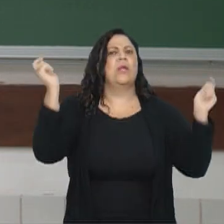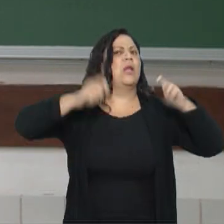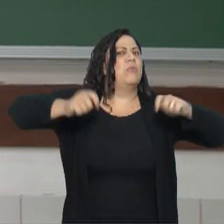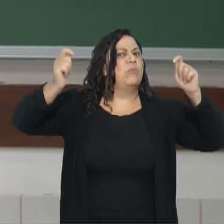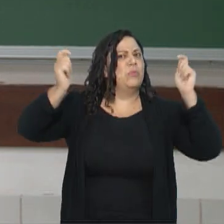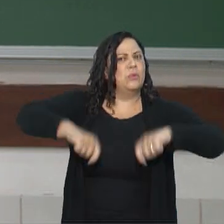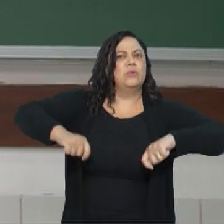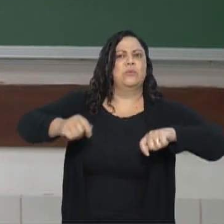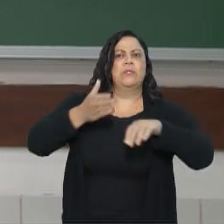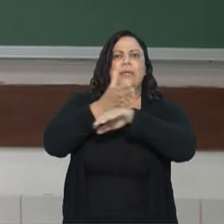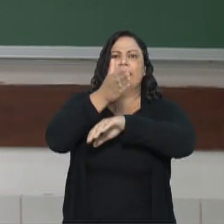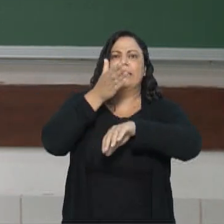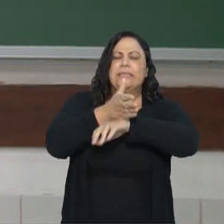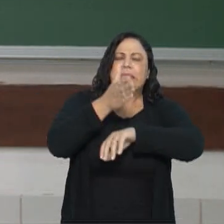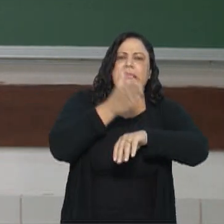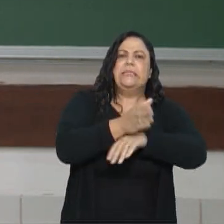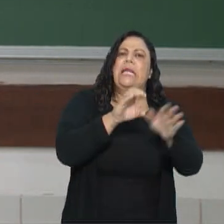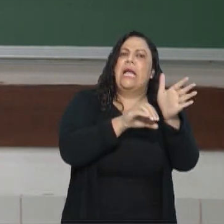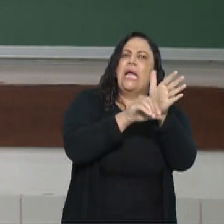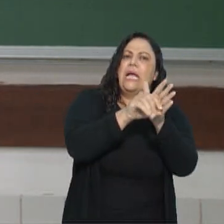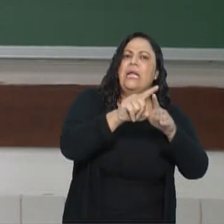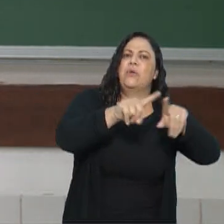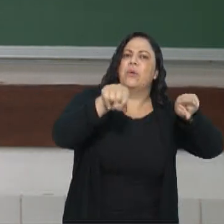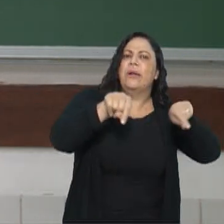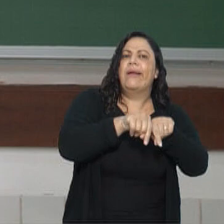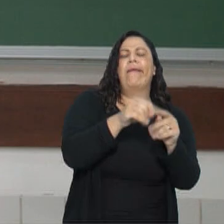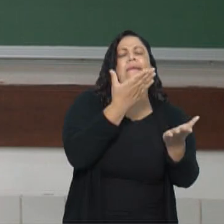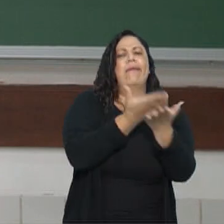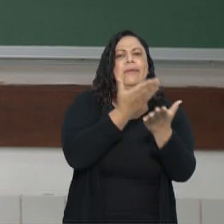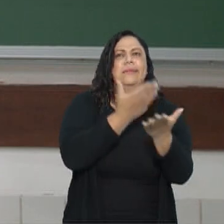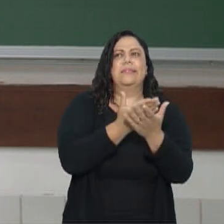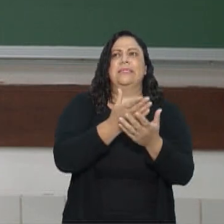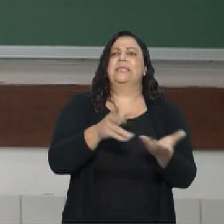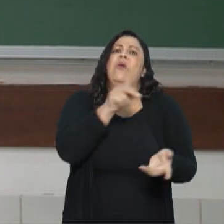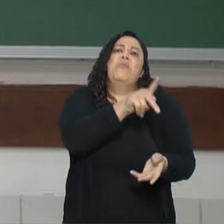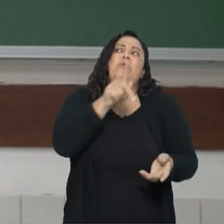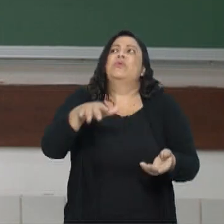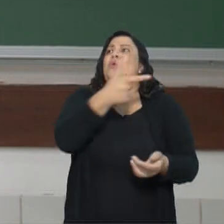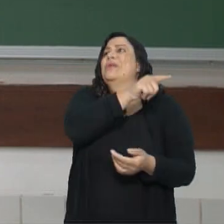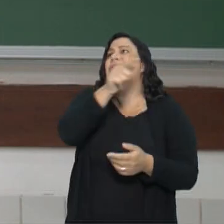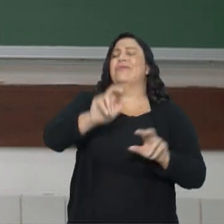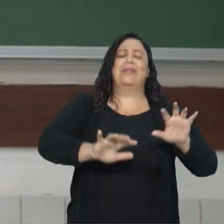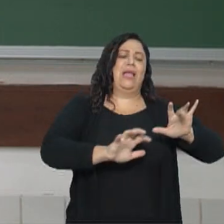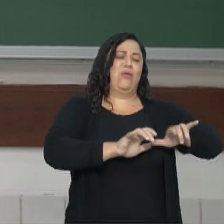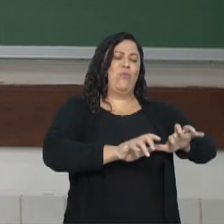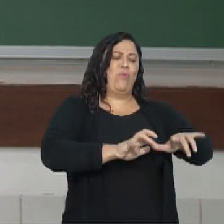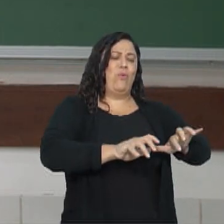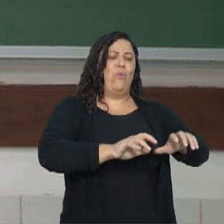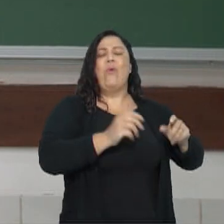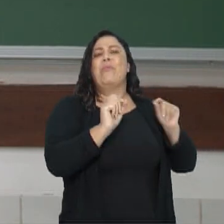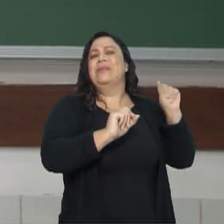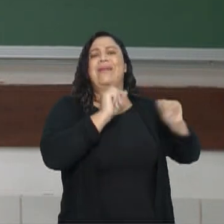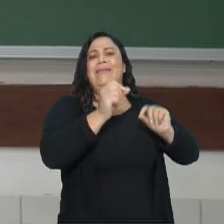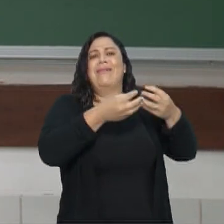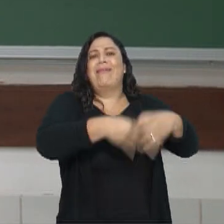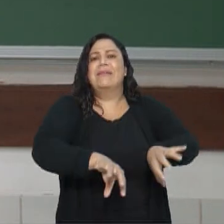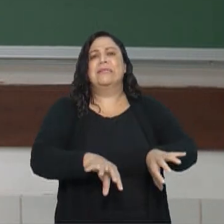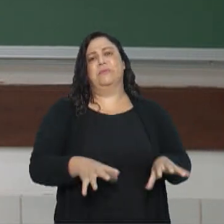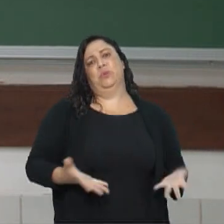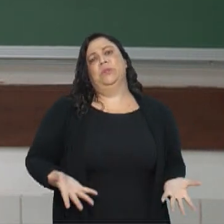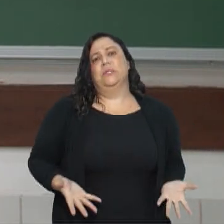de acessar o Classroom. Você vai pensar, Fabiano, mas eu não tenho computador, eu estou com dificuldade de acessar, eu vou ser prejudicado?